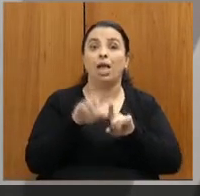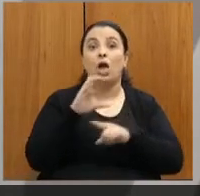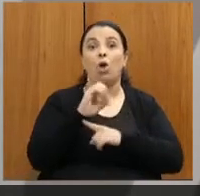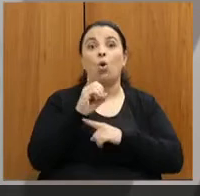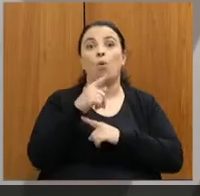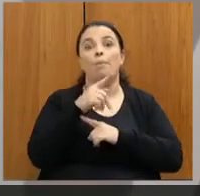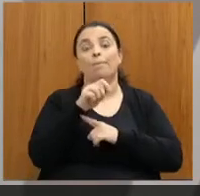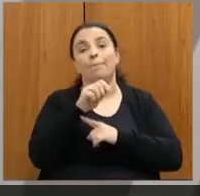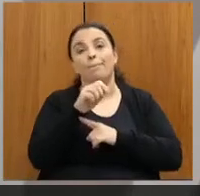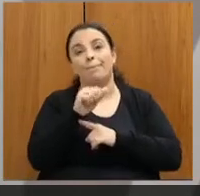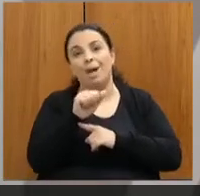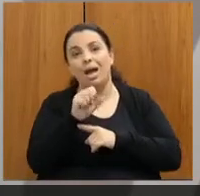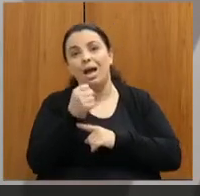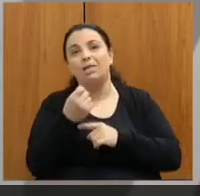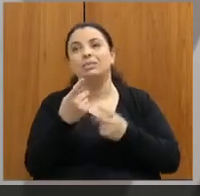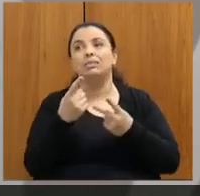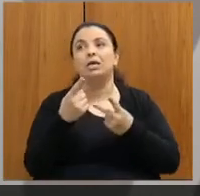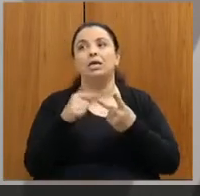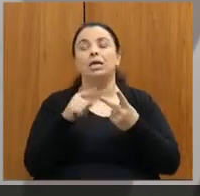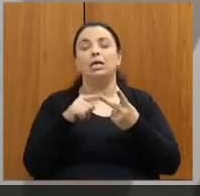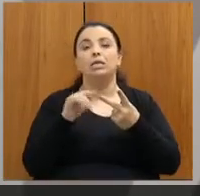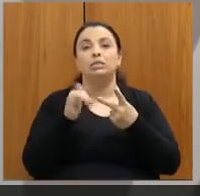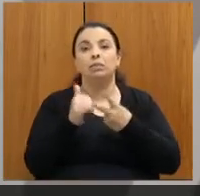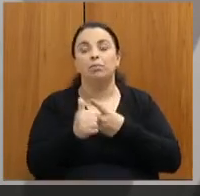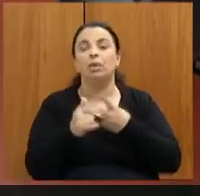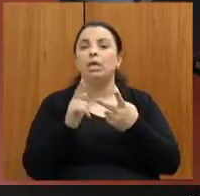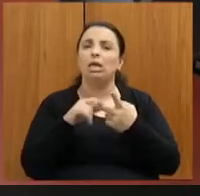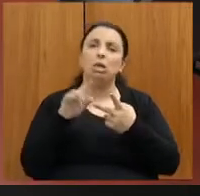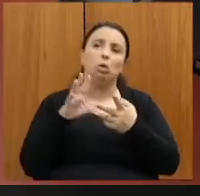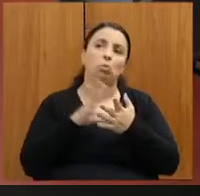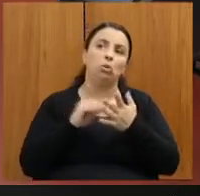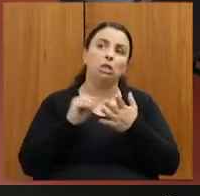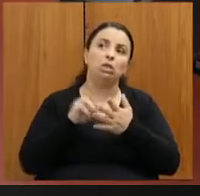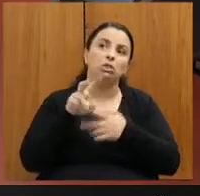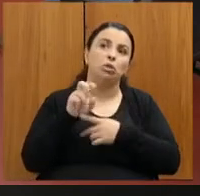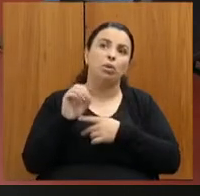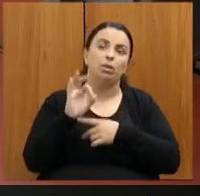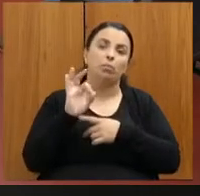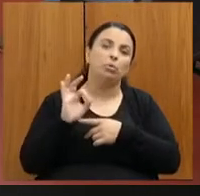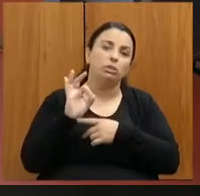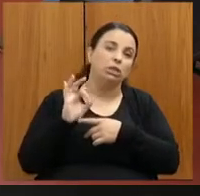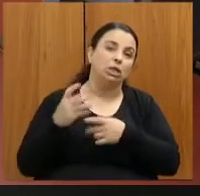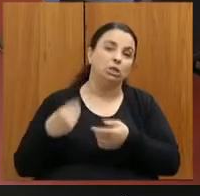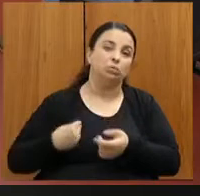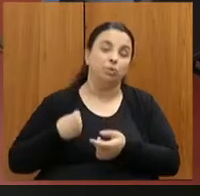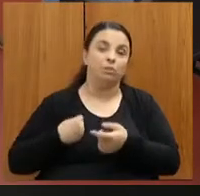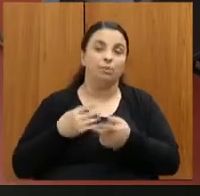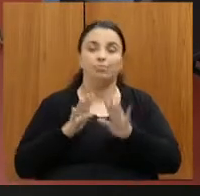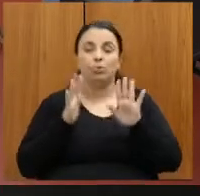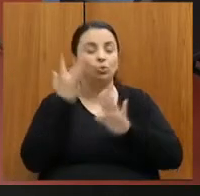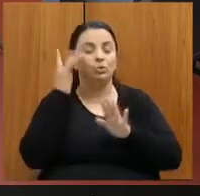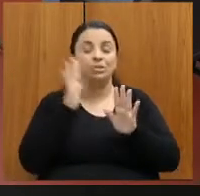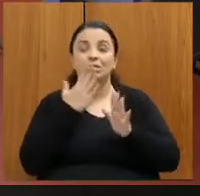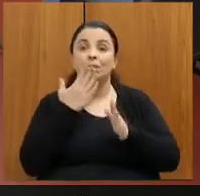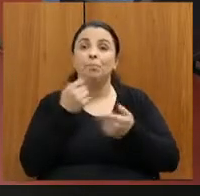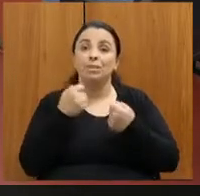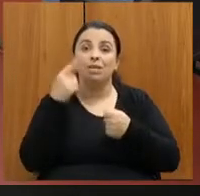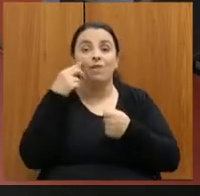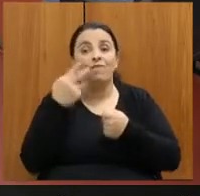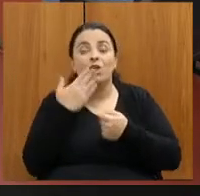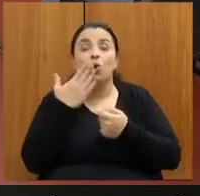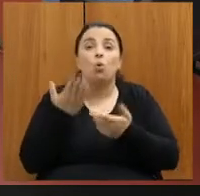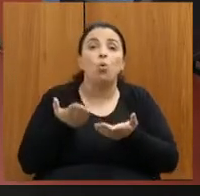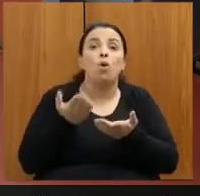de 51 por cento da alienação Deputado nesse caso ainda tem que ver qual vai ser o direcionamento mas certamente